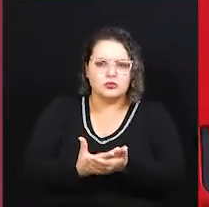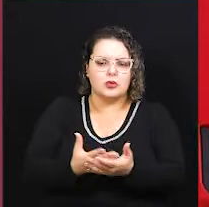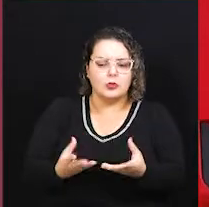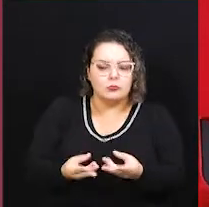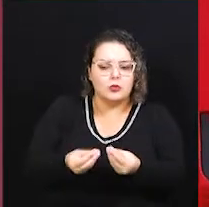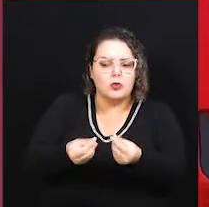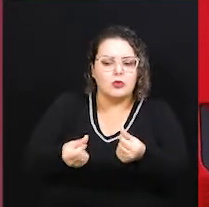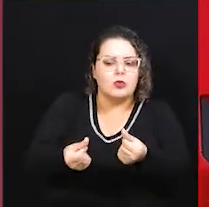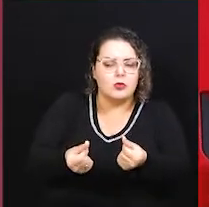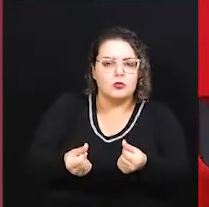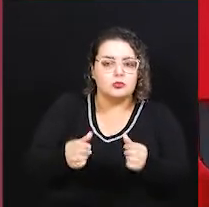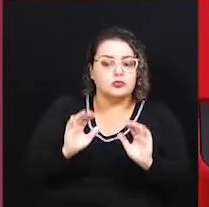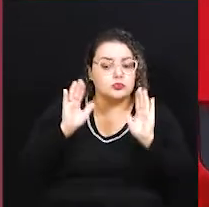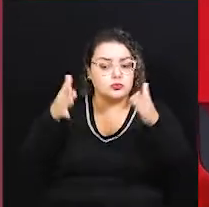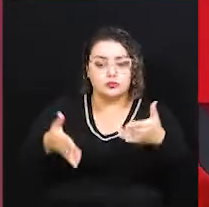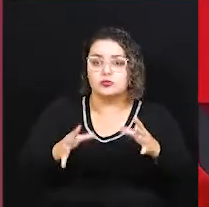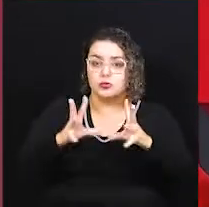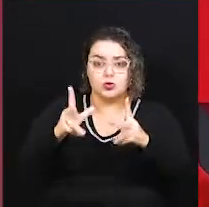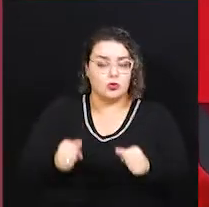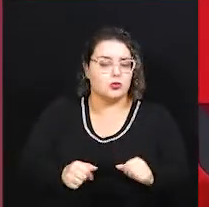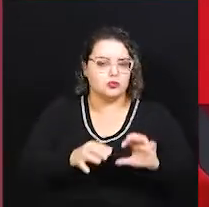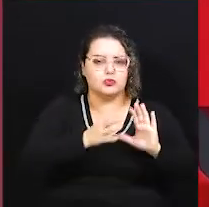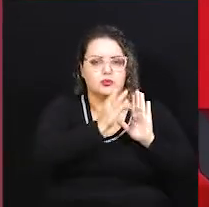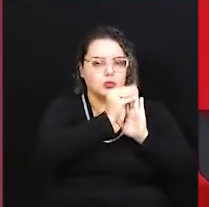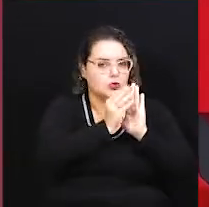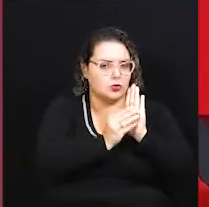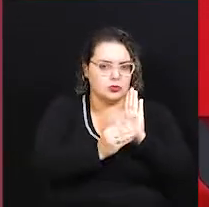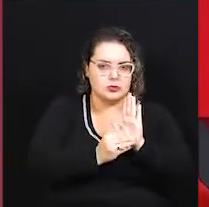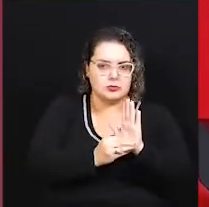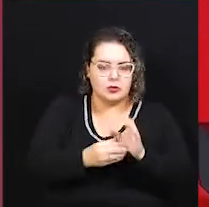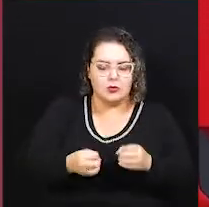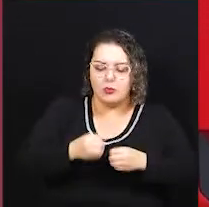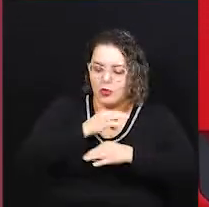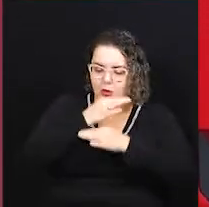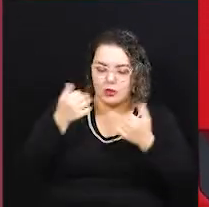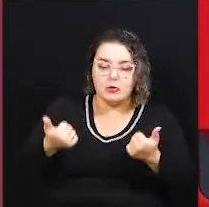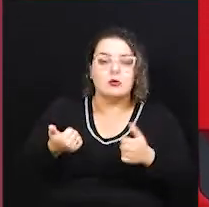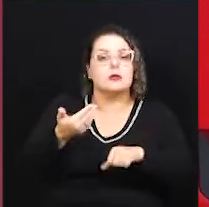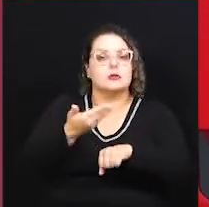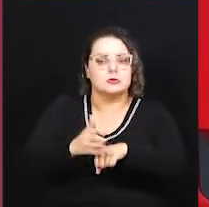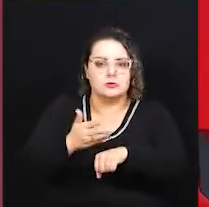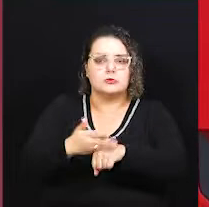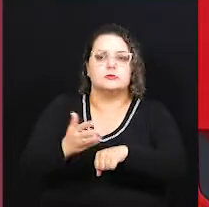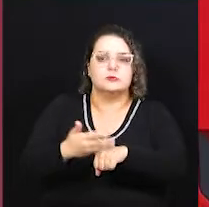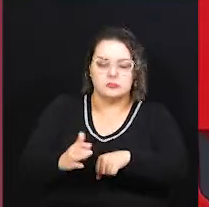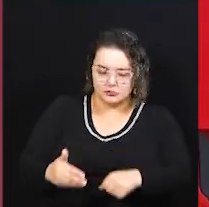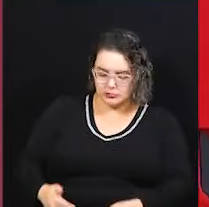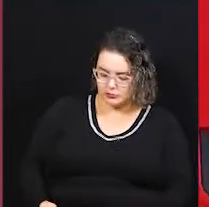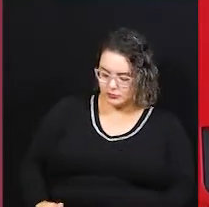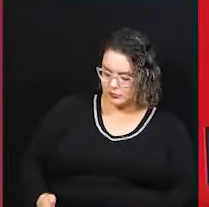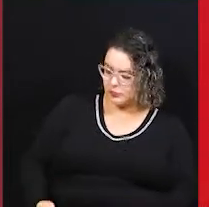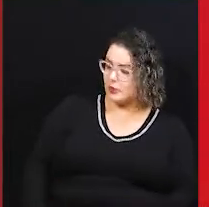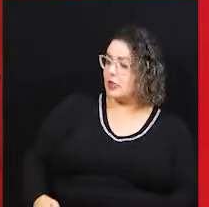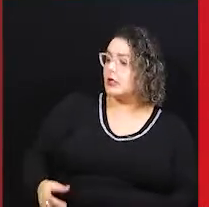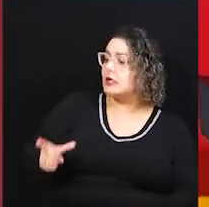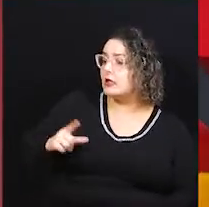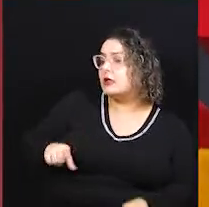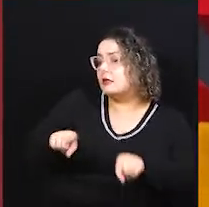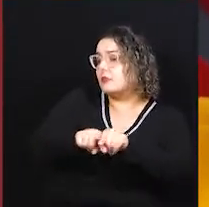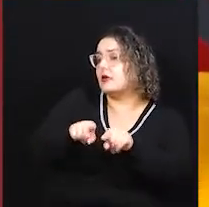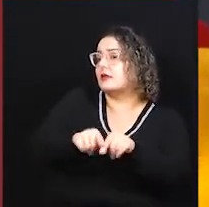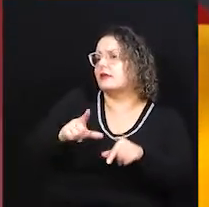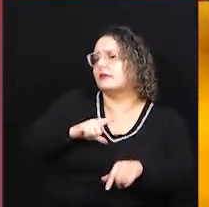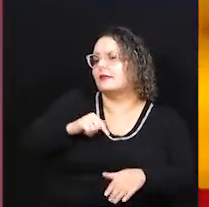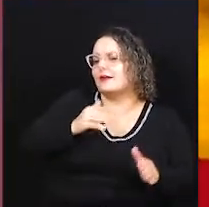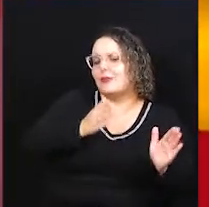conteúdos, pegou todos os conteúdos e estão frescos na cabeça, fazer exercício. E ganhar ritmo também,